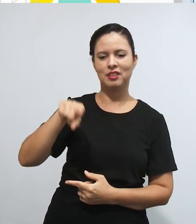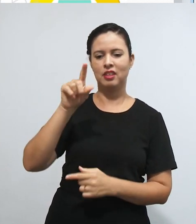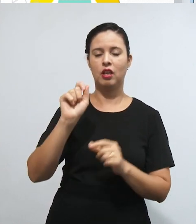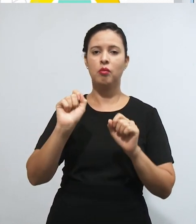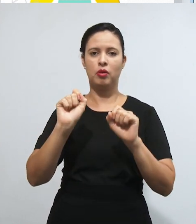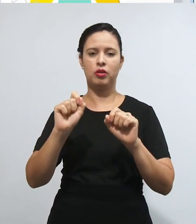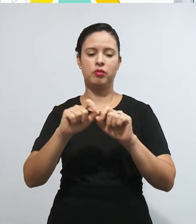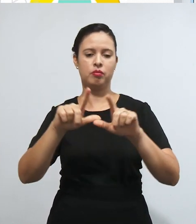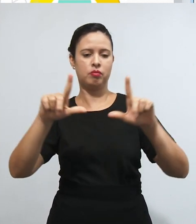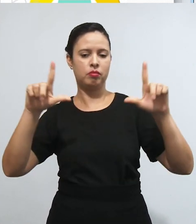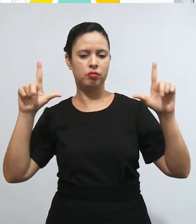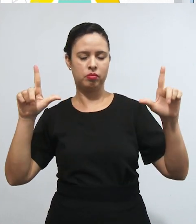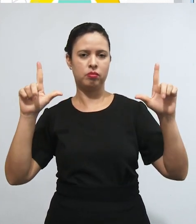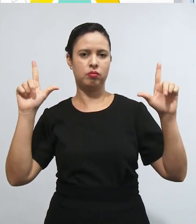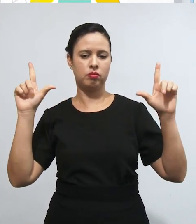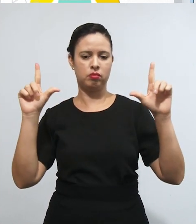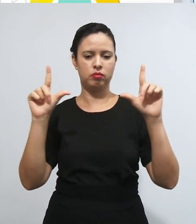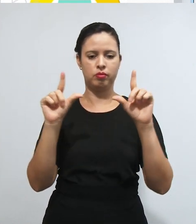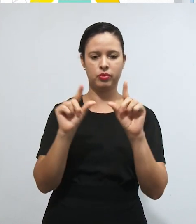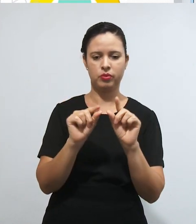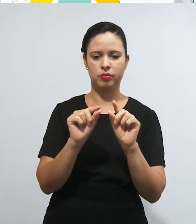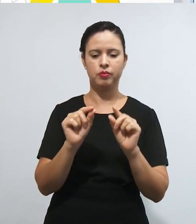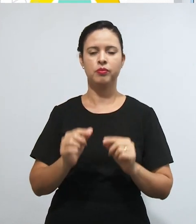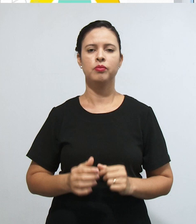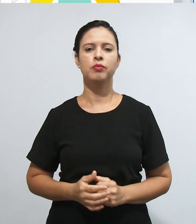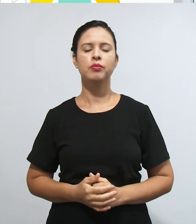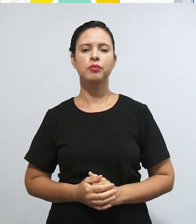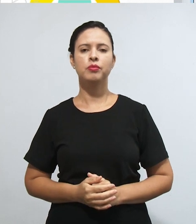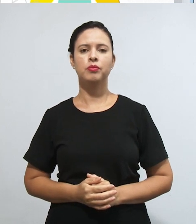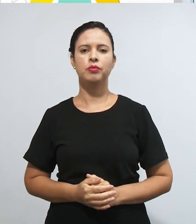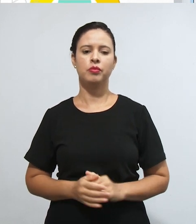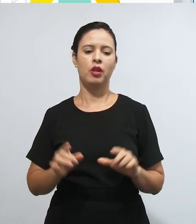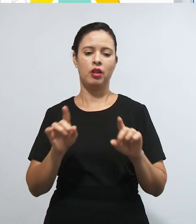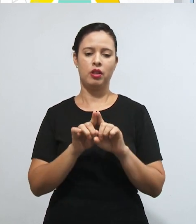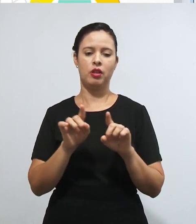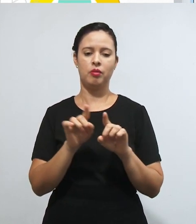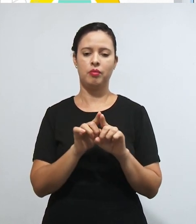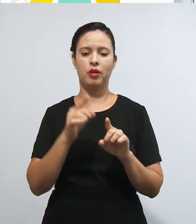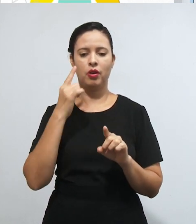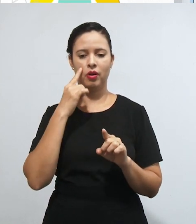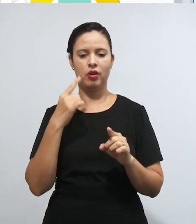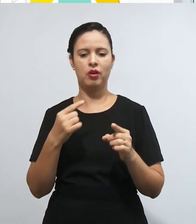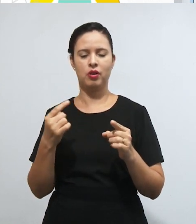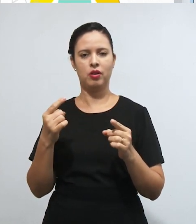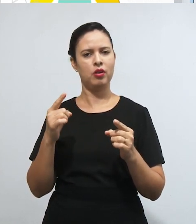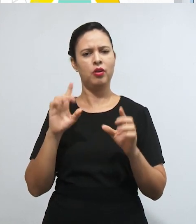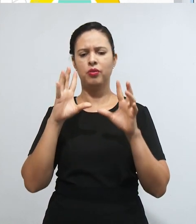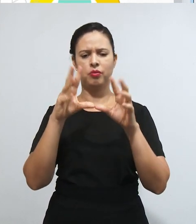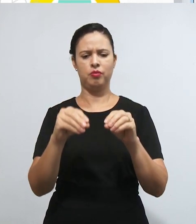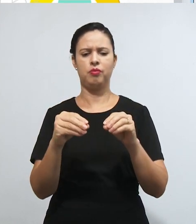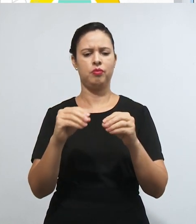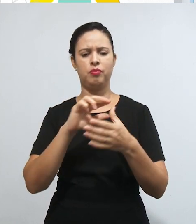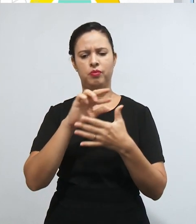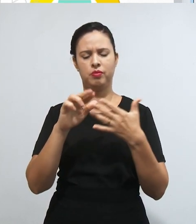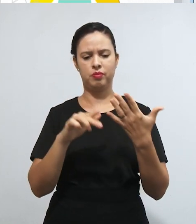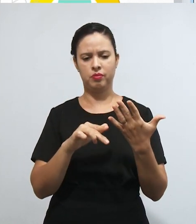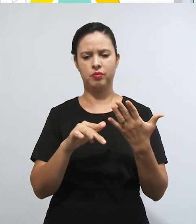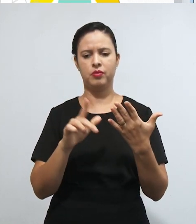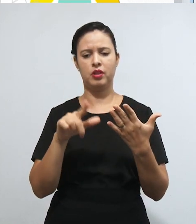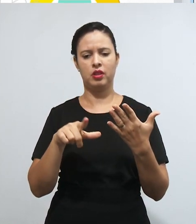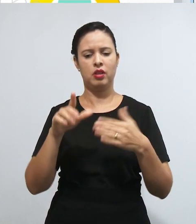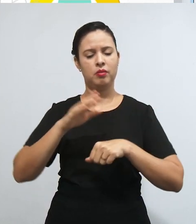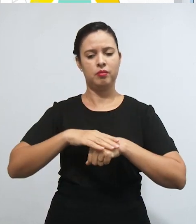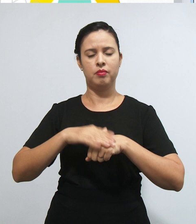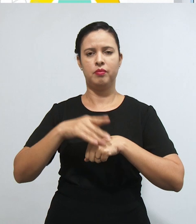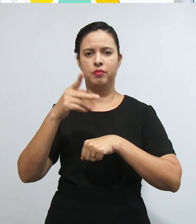ó, né, você pode aplicar algum efeito aqui, que ele vai fazer ele vai fazer